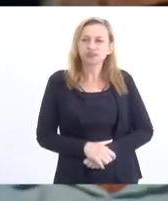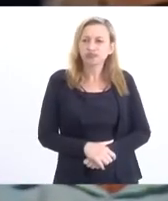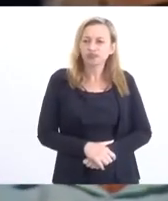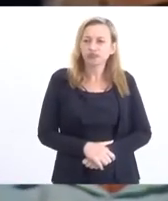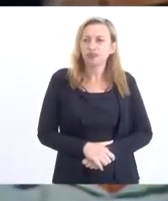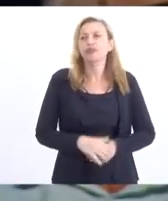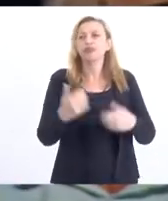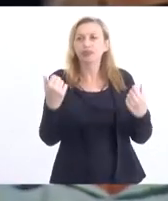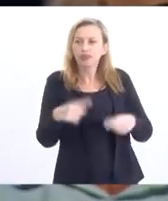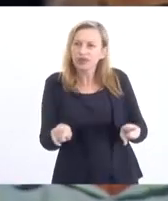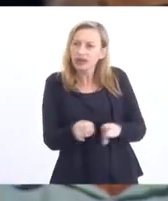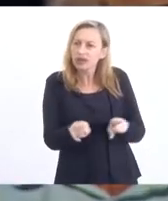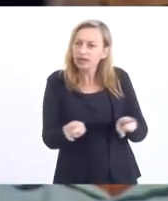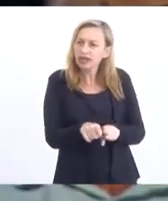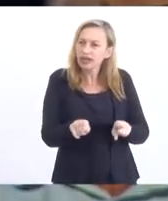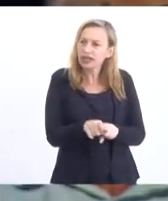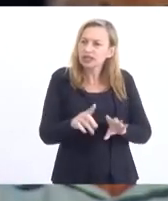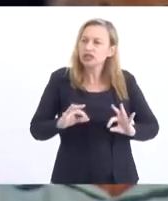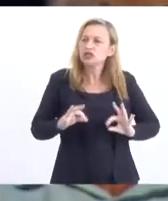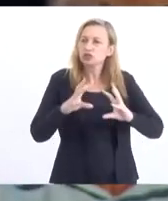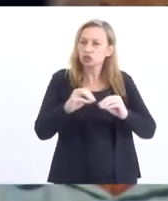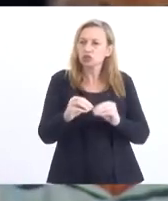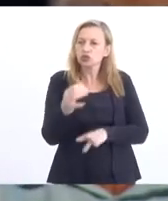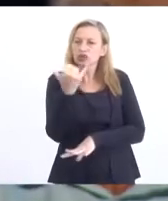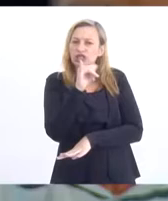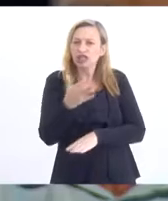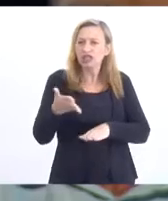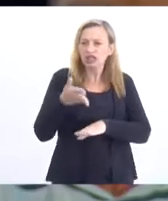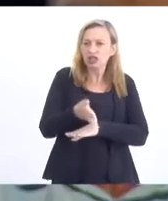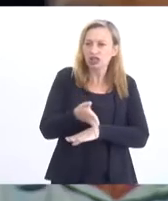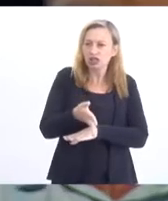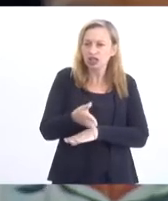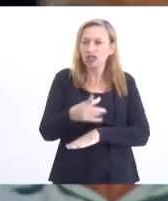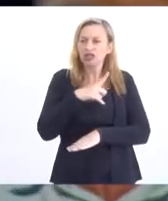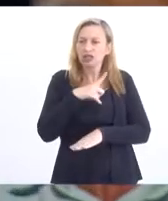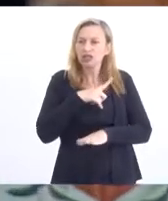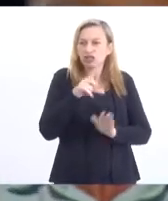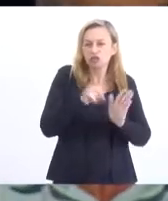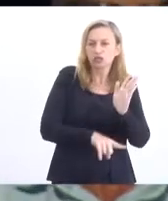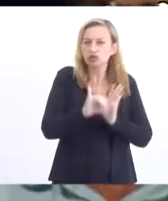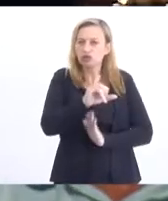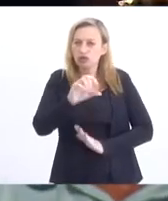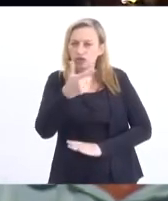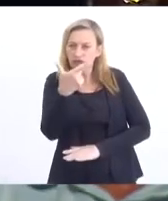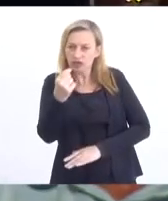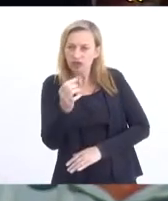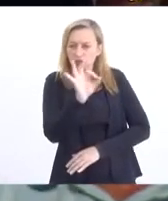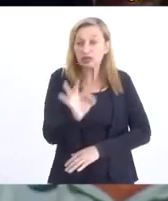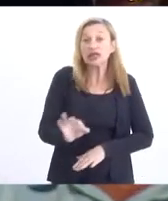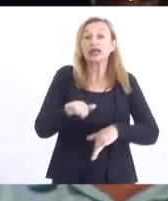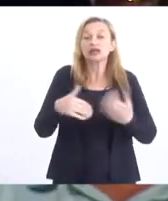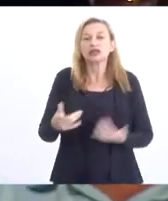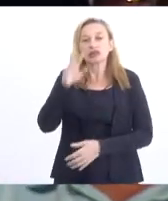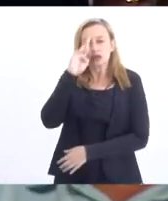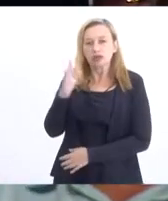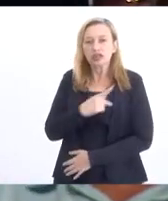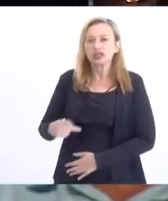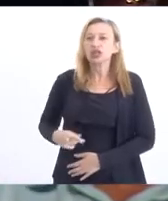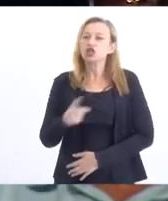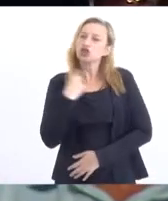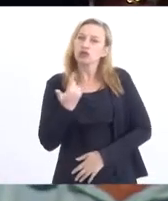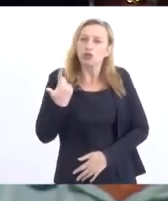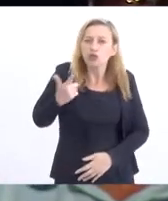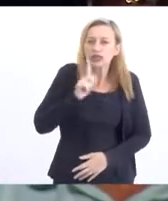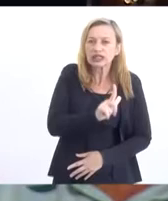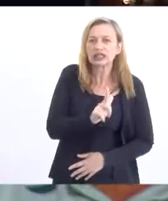ter que ser também de quê? De toda a eletricidade que entrar aqui, ter a redução de 20%. E assim, senhor presidente, nós vamos